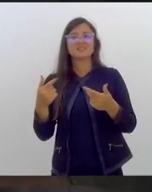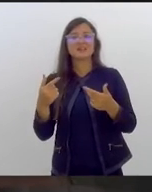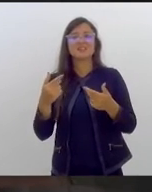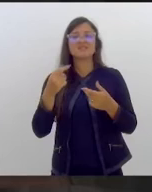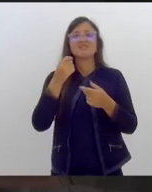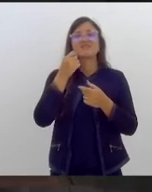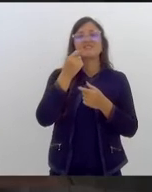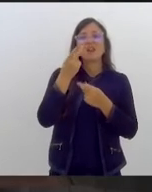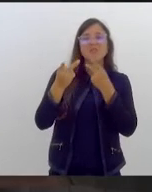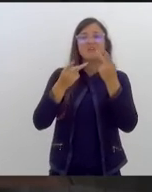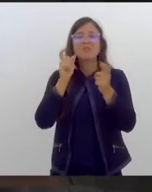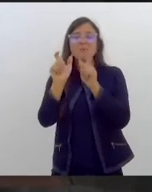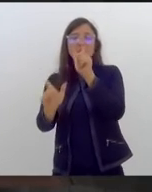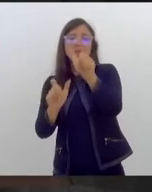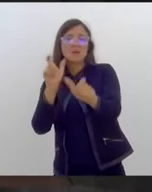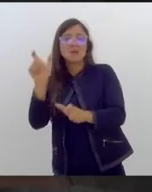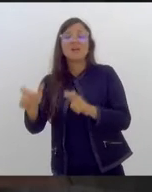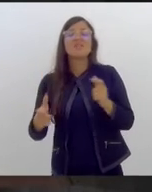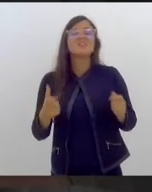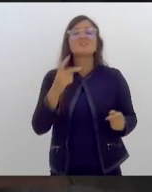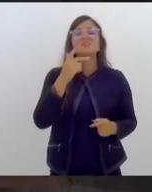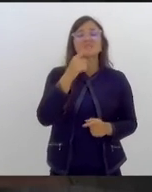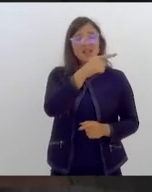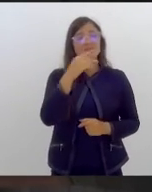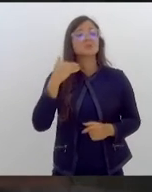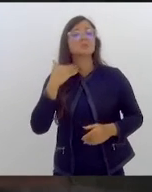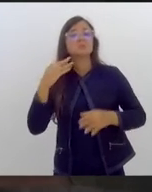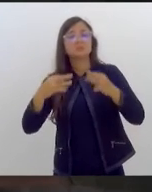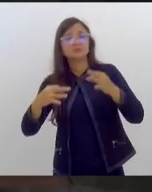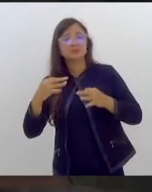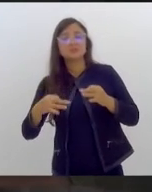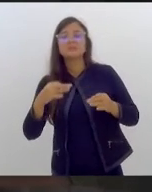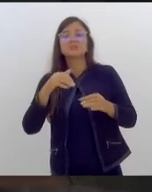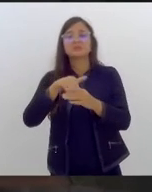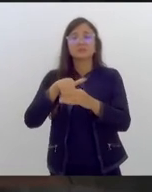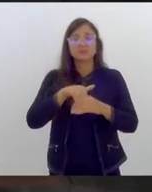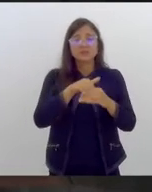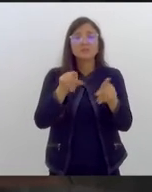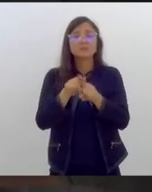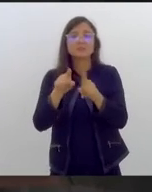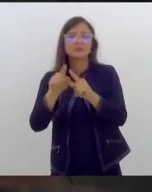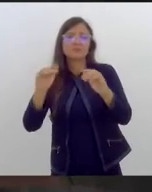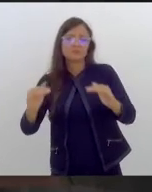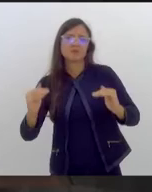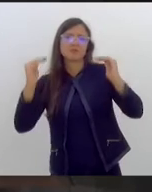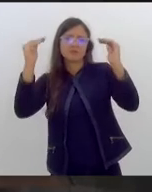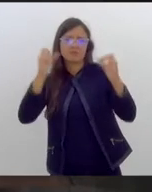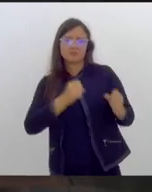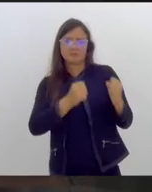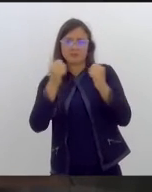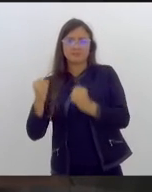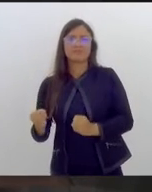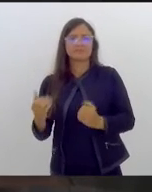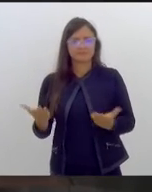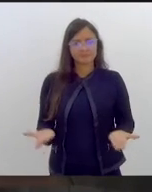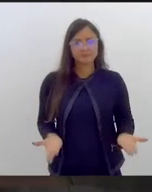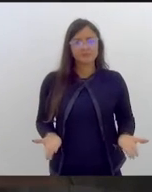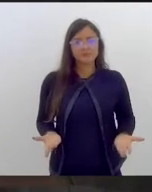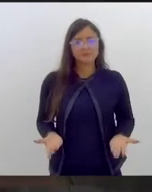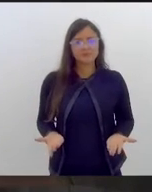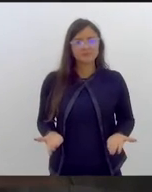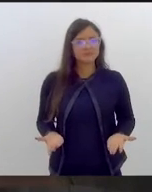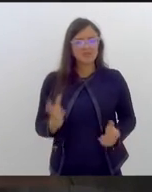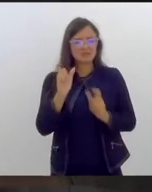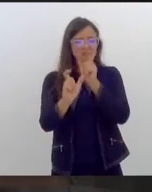a justiça eleitoral e as suas autoridades legalmente é constituídas e também São